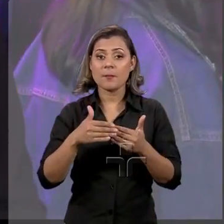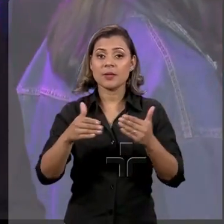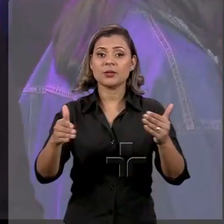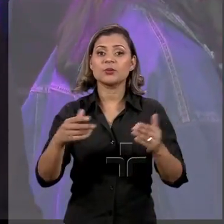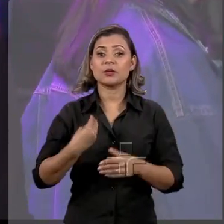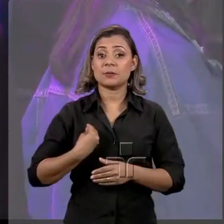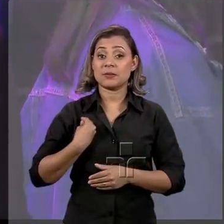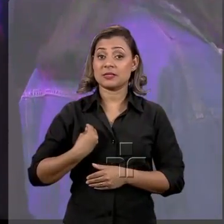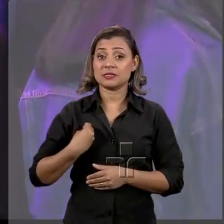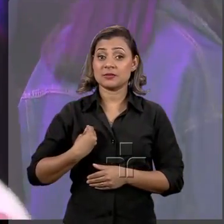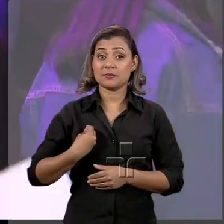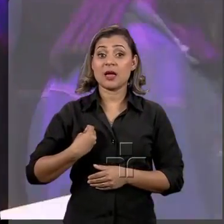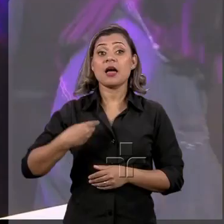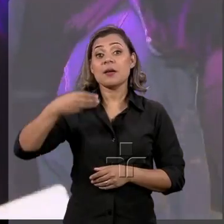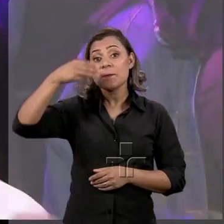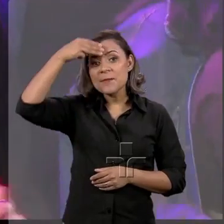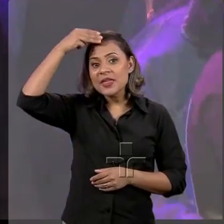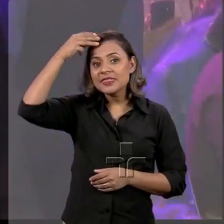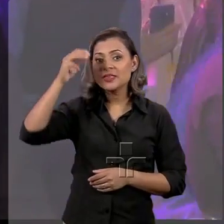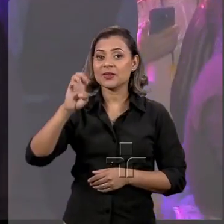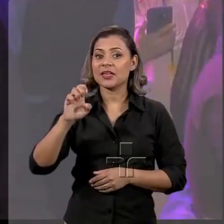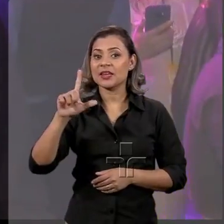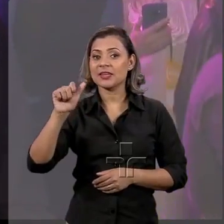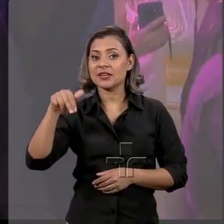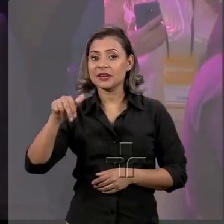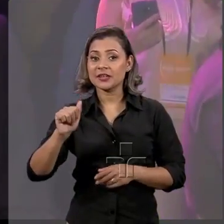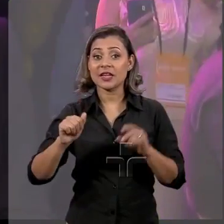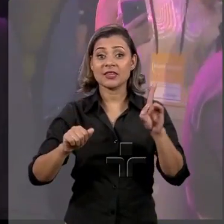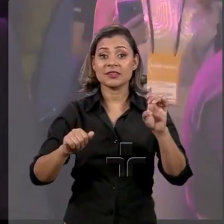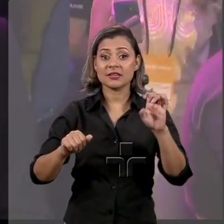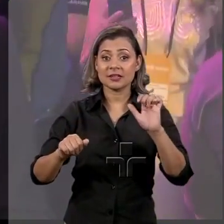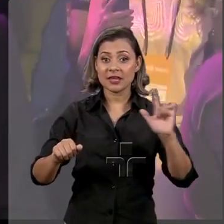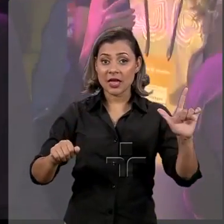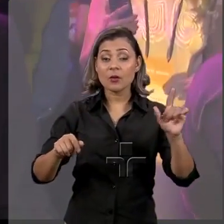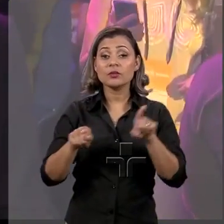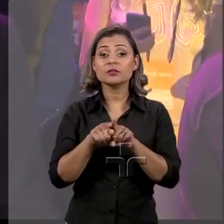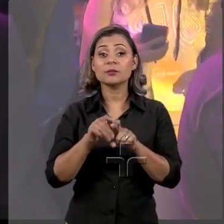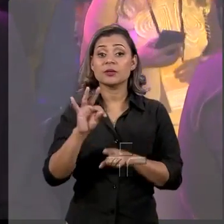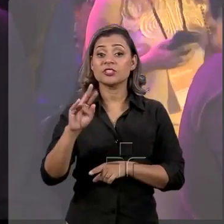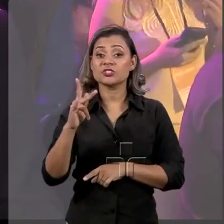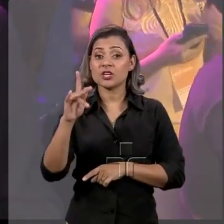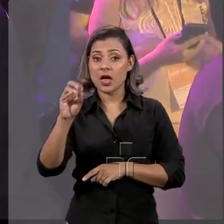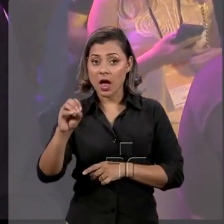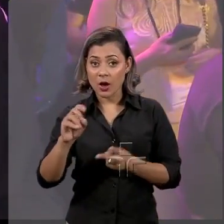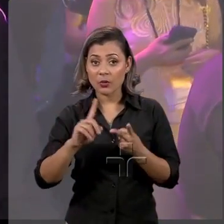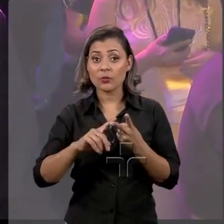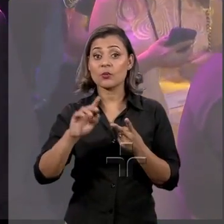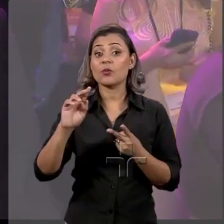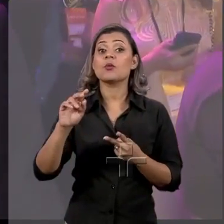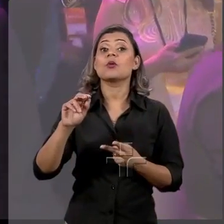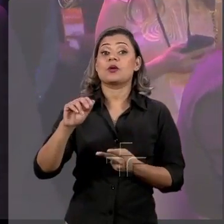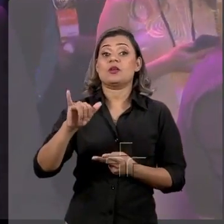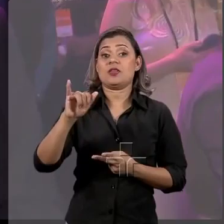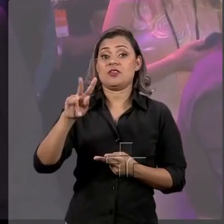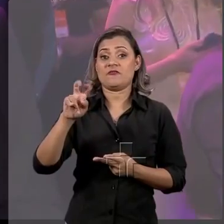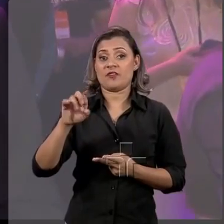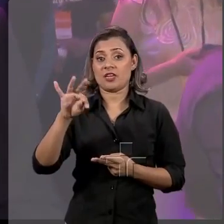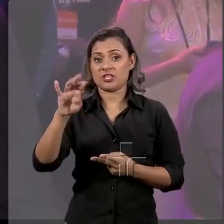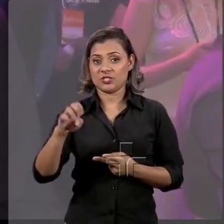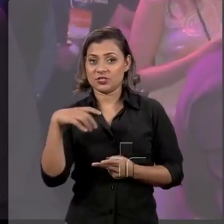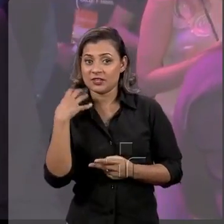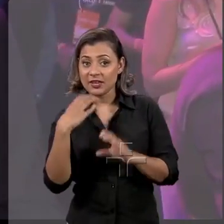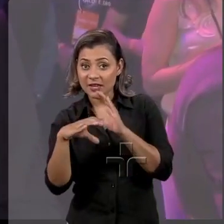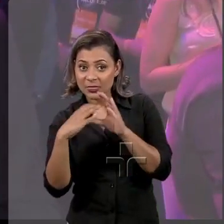vão participar os padrinhos, Eliana e Daniel, e também os cantores Tiago Abravanel e Ivete Sangalo. Este ano a